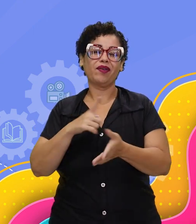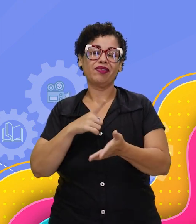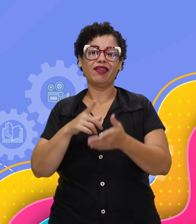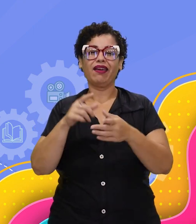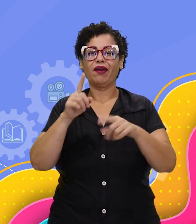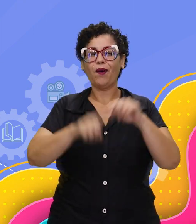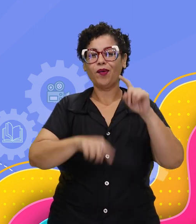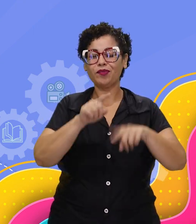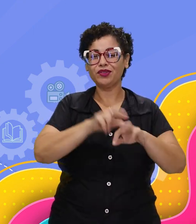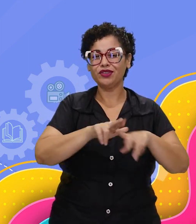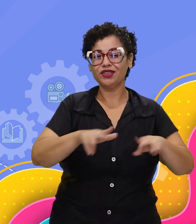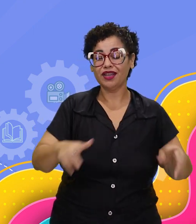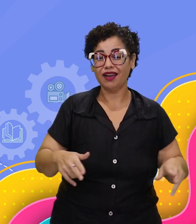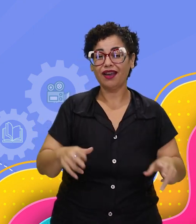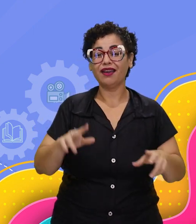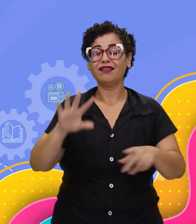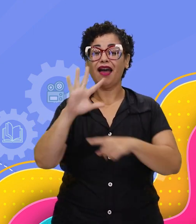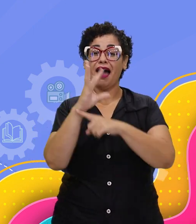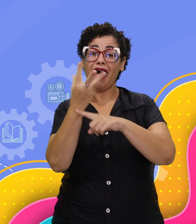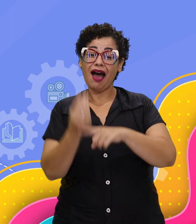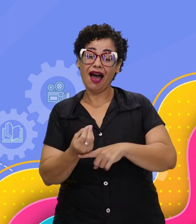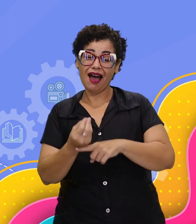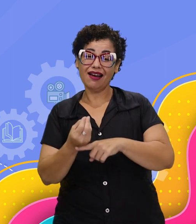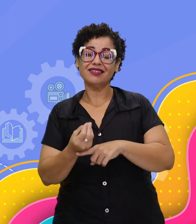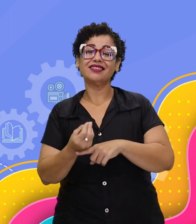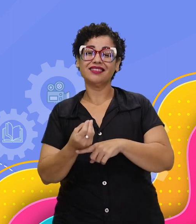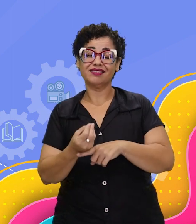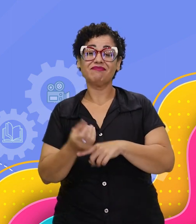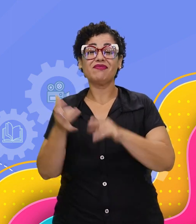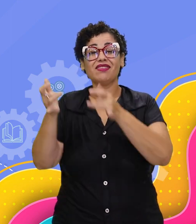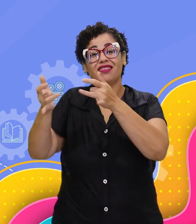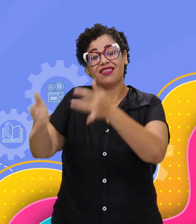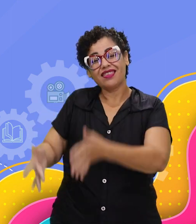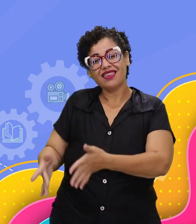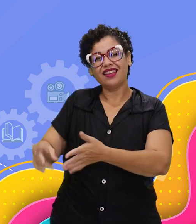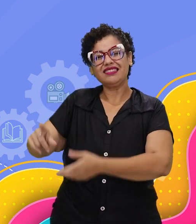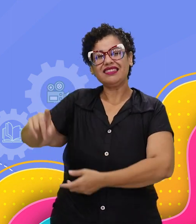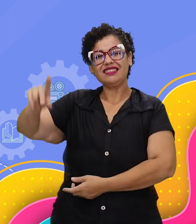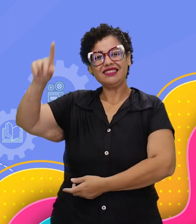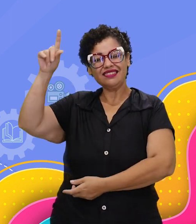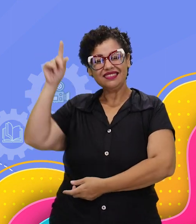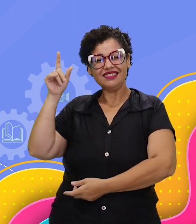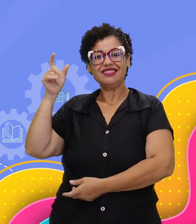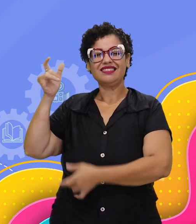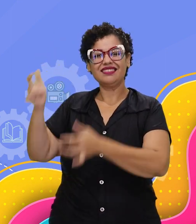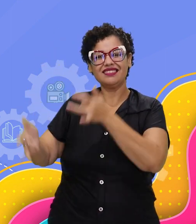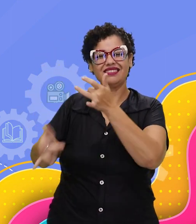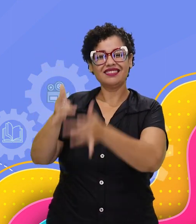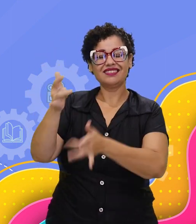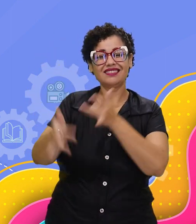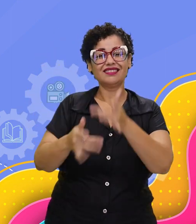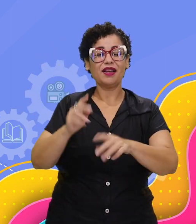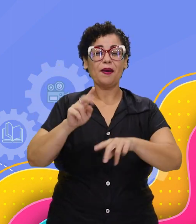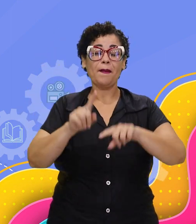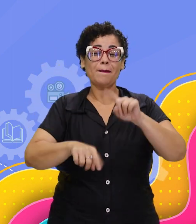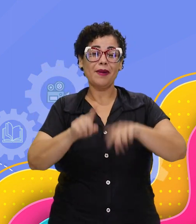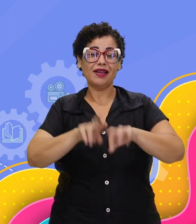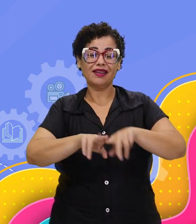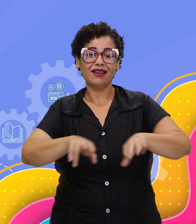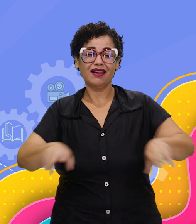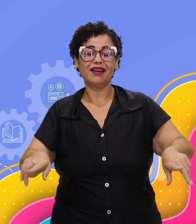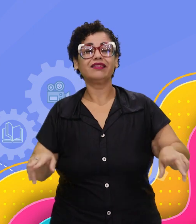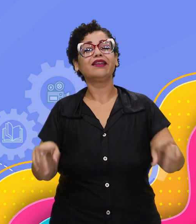artefatos, obras de arte, restos arqueológicos, vestígios de materiais e até